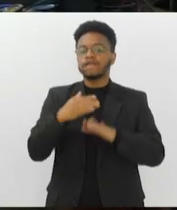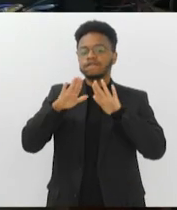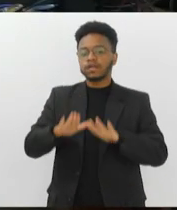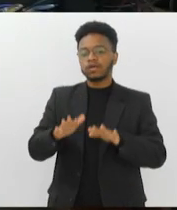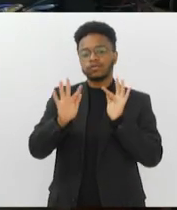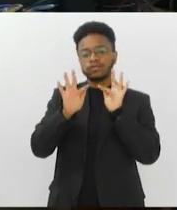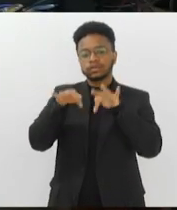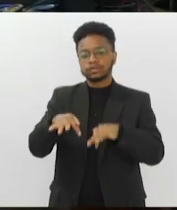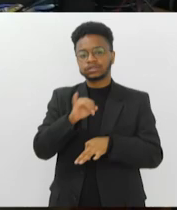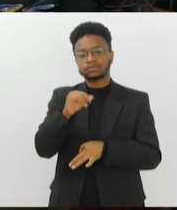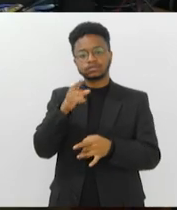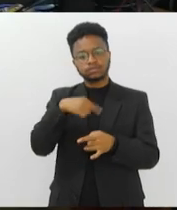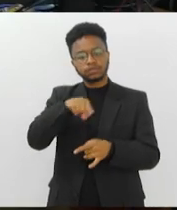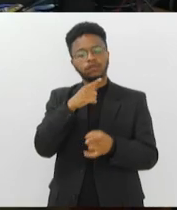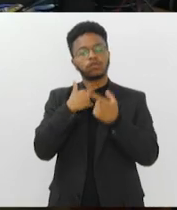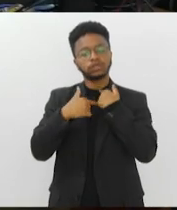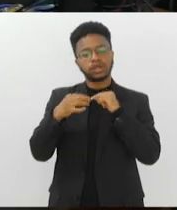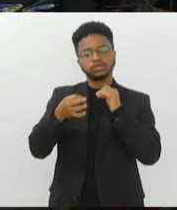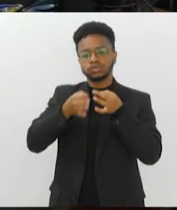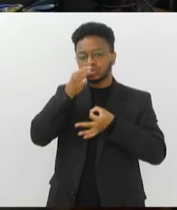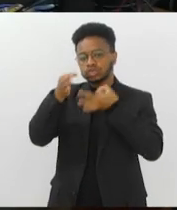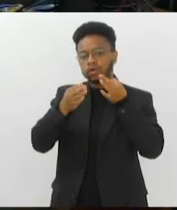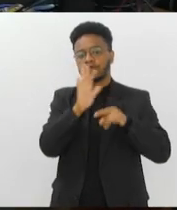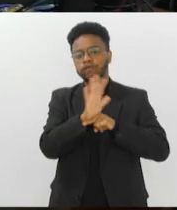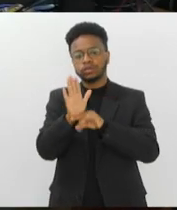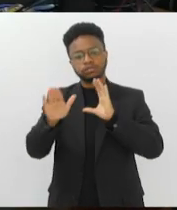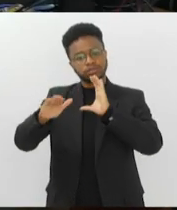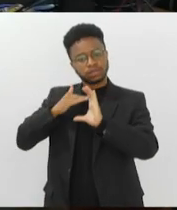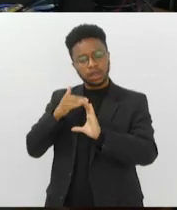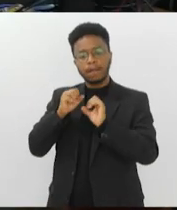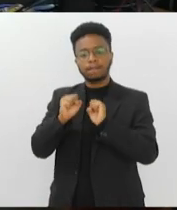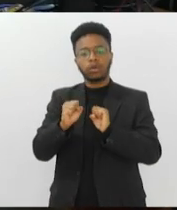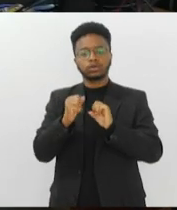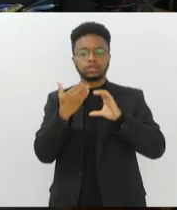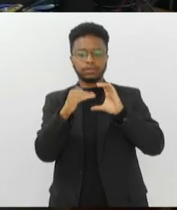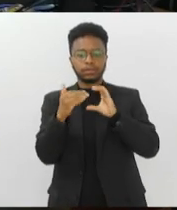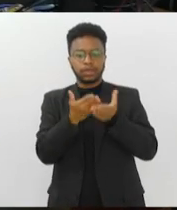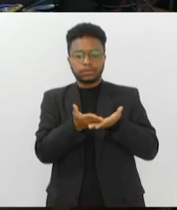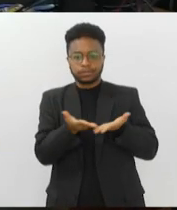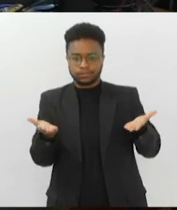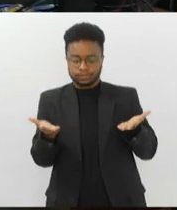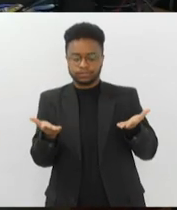aqui. Se você quiser enviar sugestões ou vídeos aí da sua cidade, é só acessar nosso e-mail